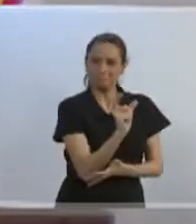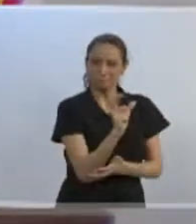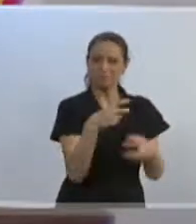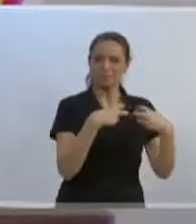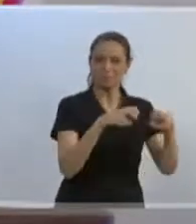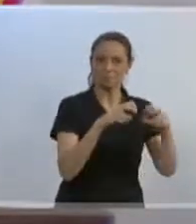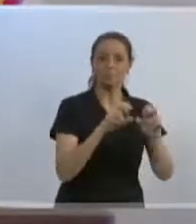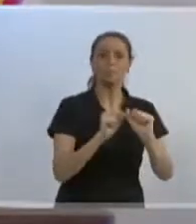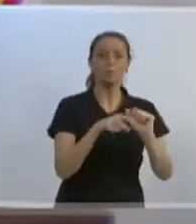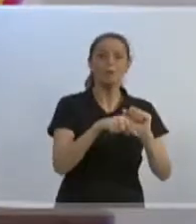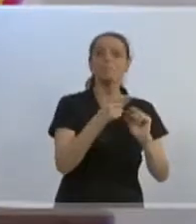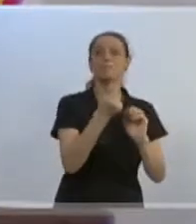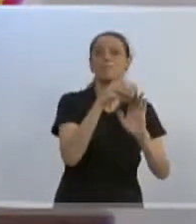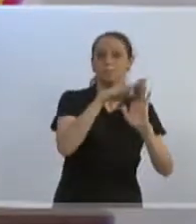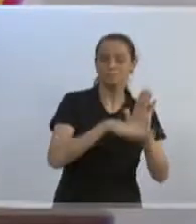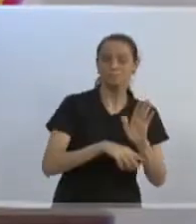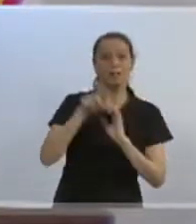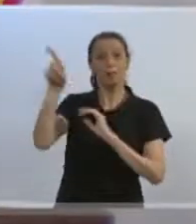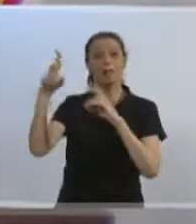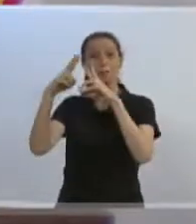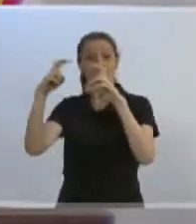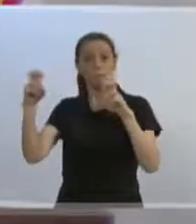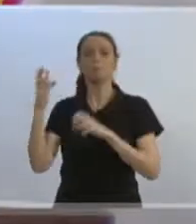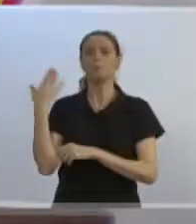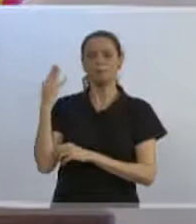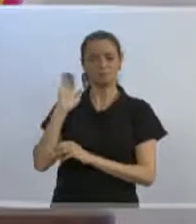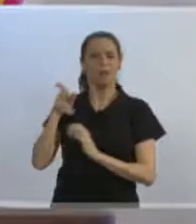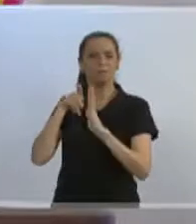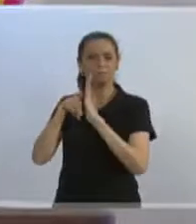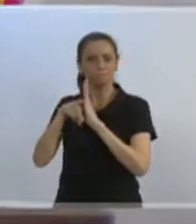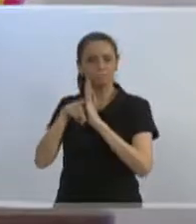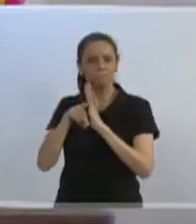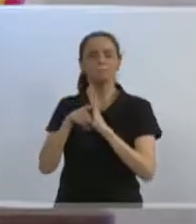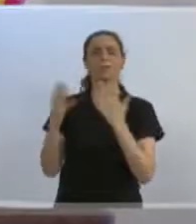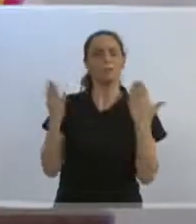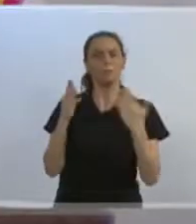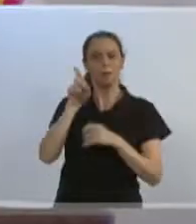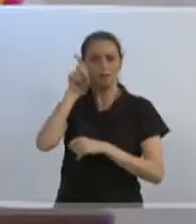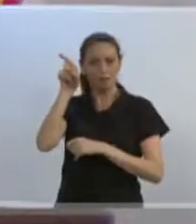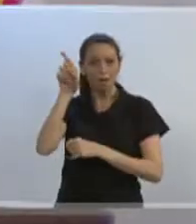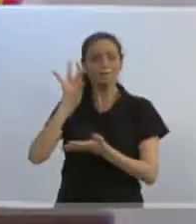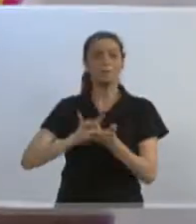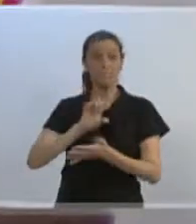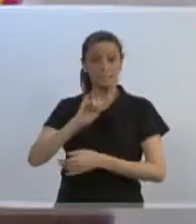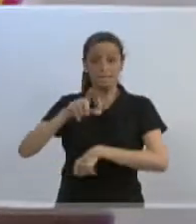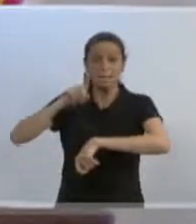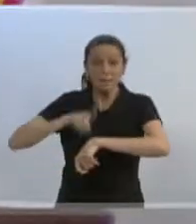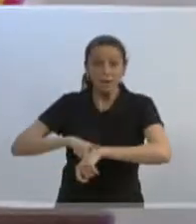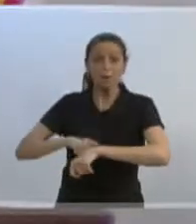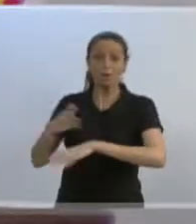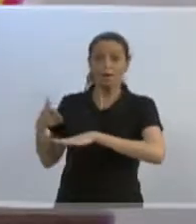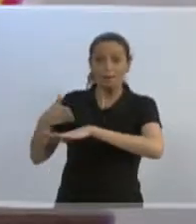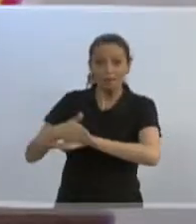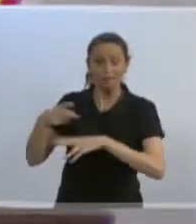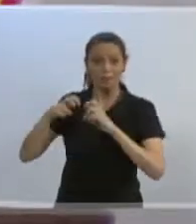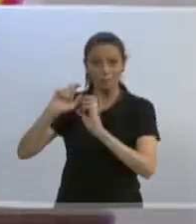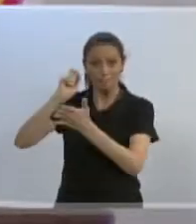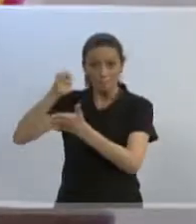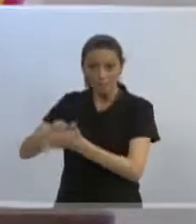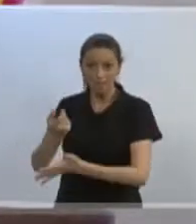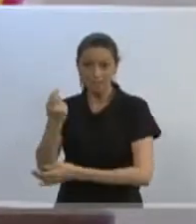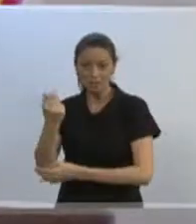é o caso, por exemplo, de Florianópolis, onde a gente pesquisou aqui, a gente chegou a um número que quando você paga em dinheiro é R$ 3,90, mas em cartão